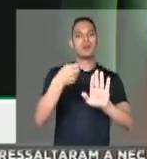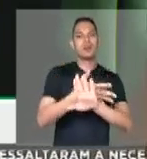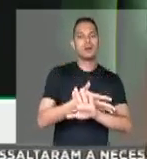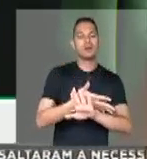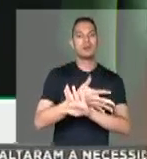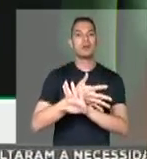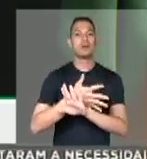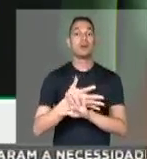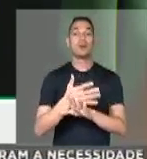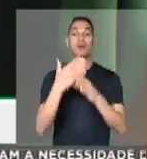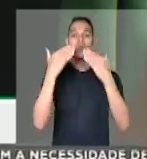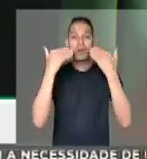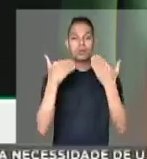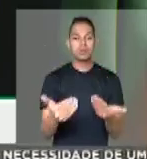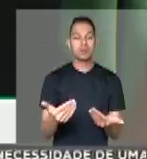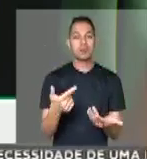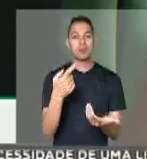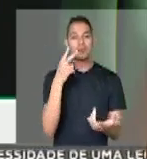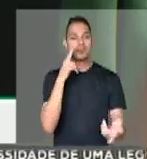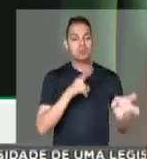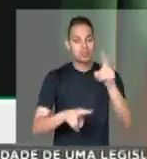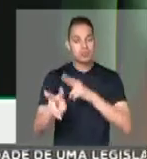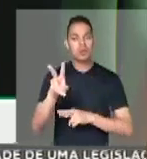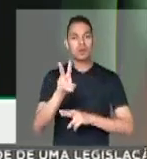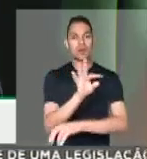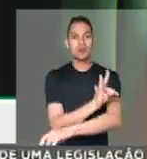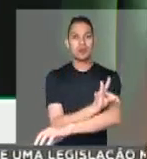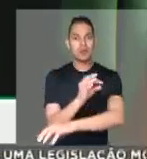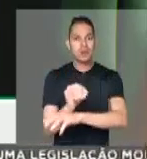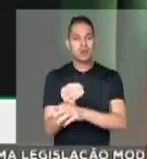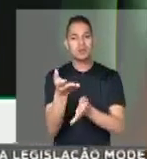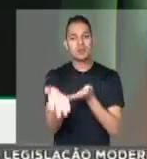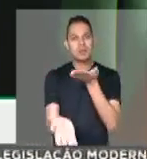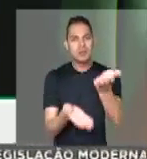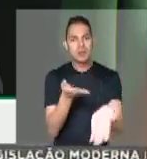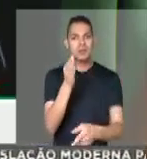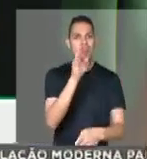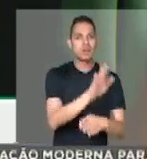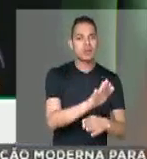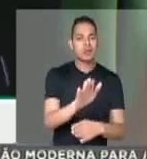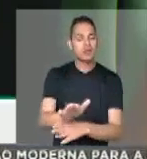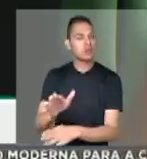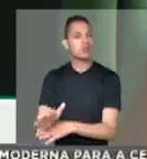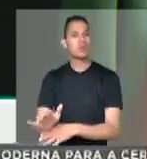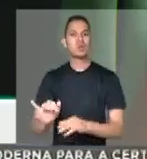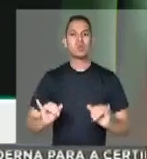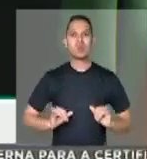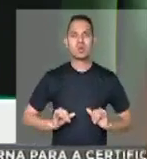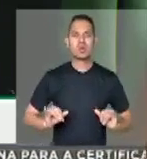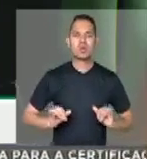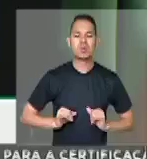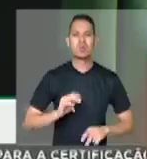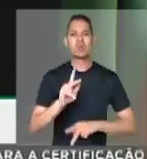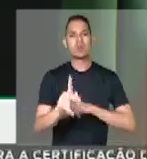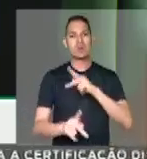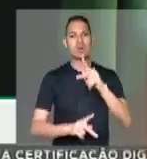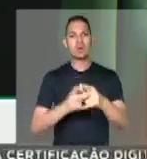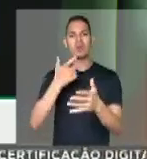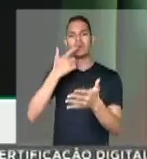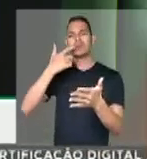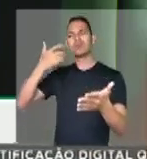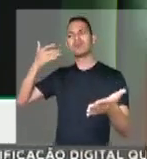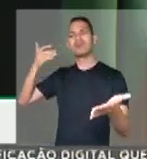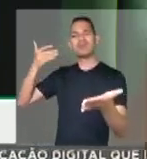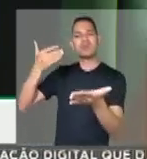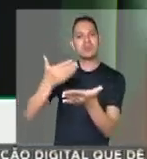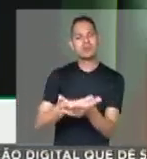ela, comece a olhar o Tocantins. O Tocantins está cansado de tanto sofrimento que tem passado nesses últimos tempos